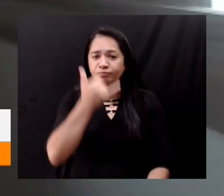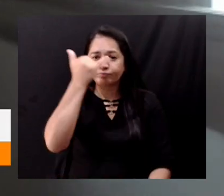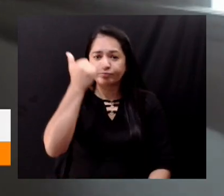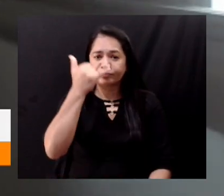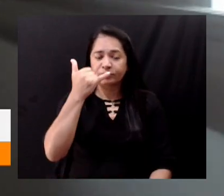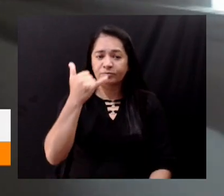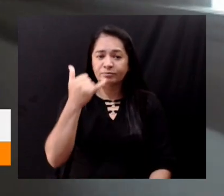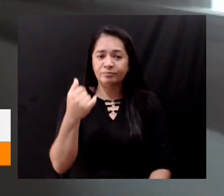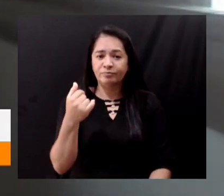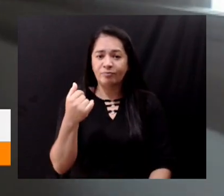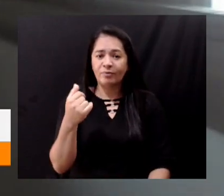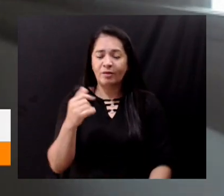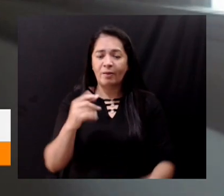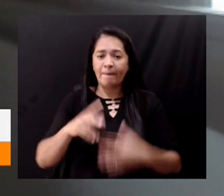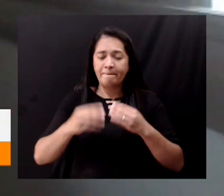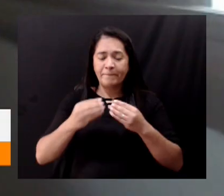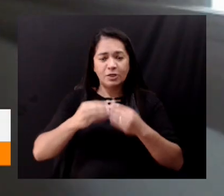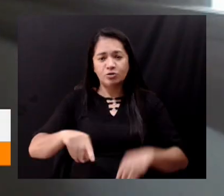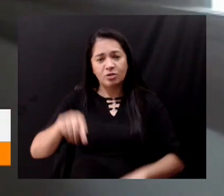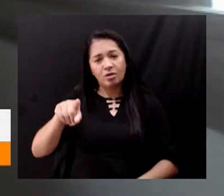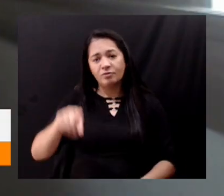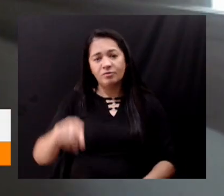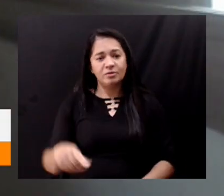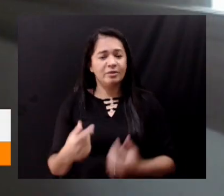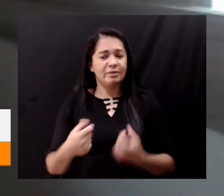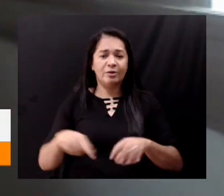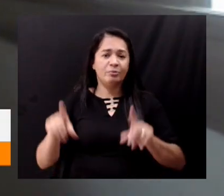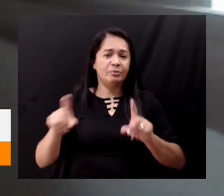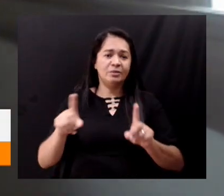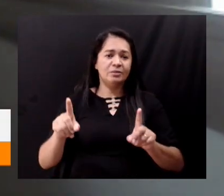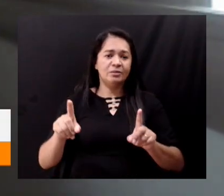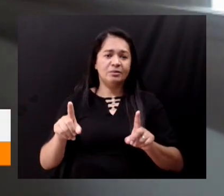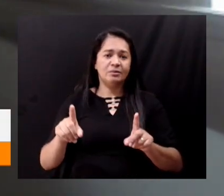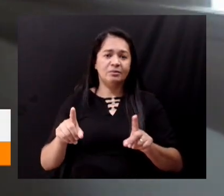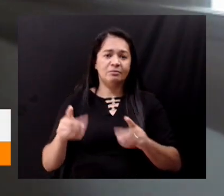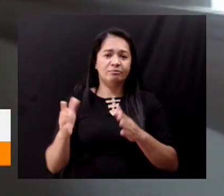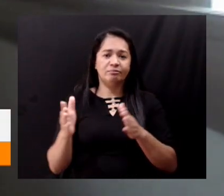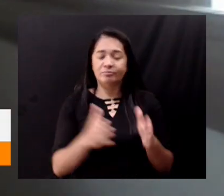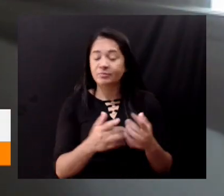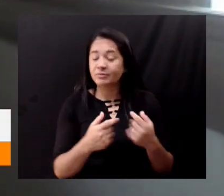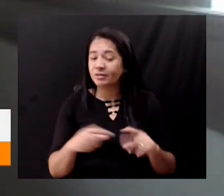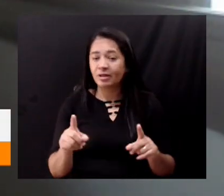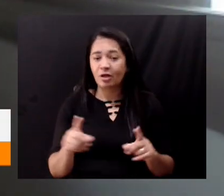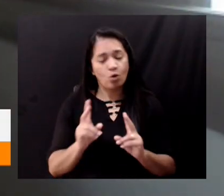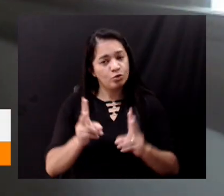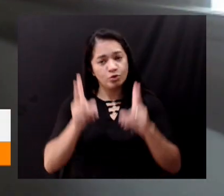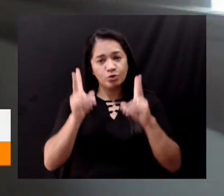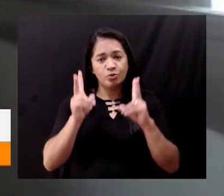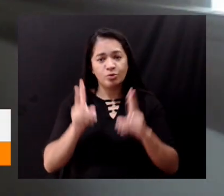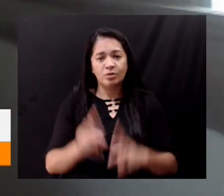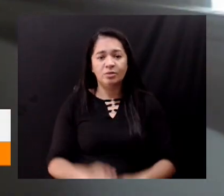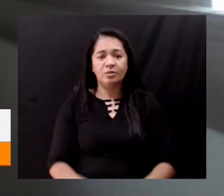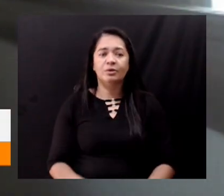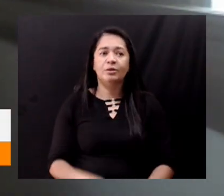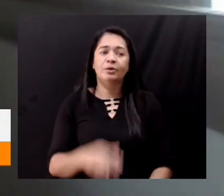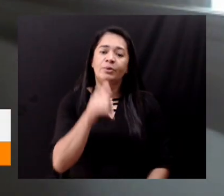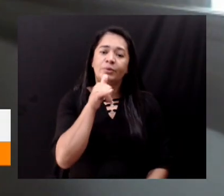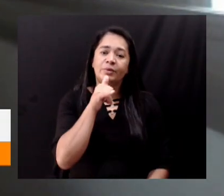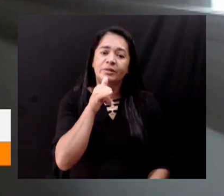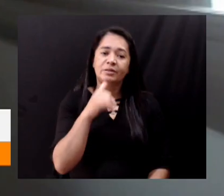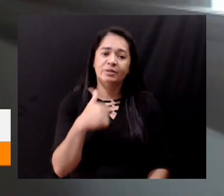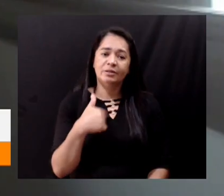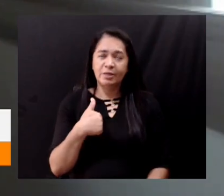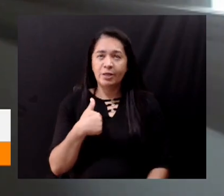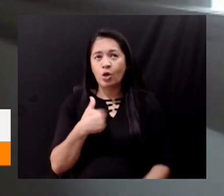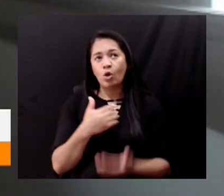afetar a ponto de você deixar o processo de lado. Vamos supor, né? Estou fazendo minha dieta certinha o